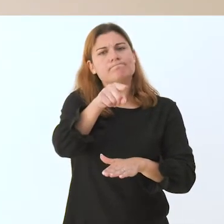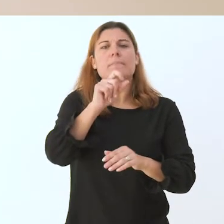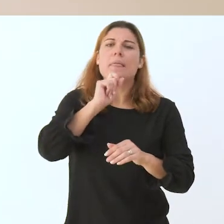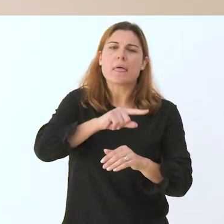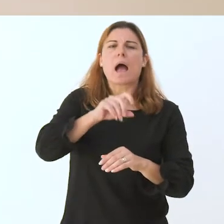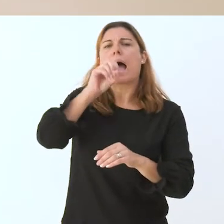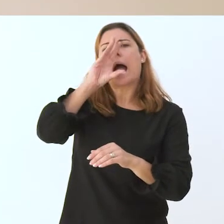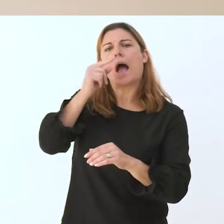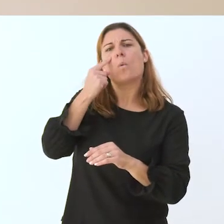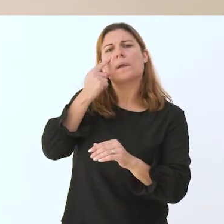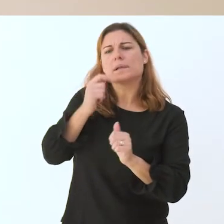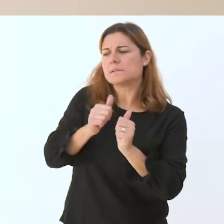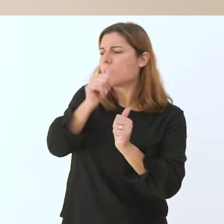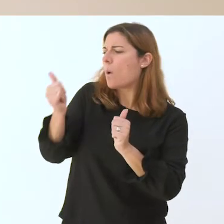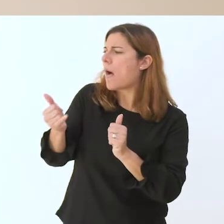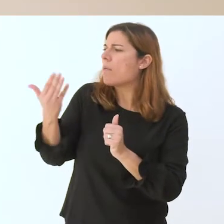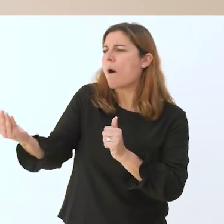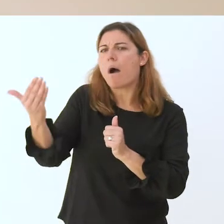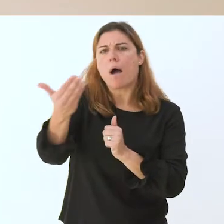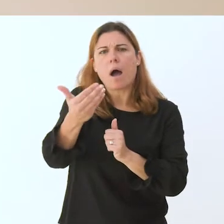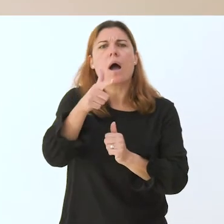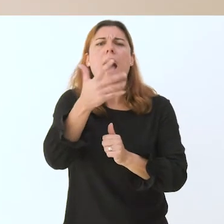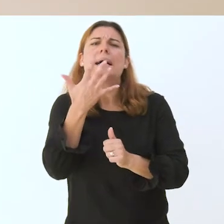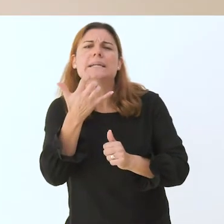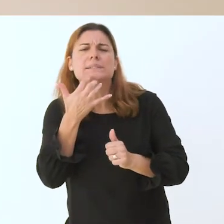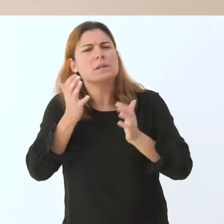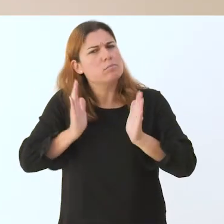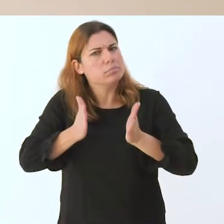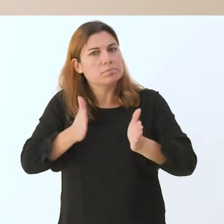a permitir-se conhecer o outro ou outra ao seu lado